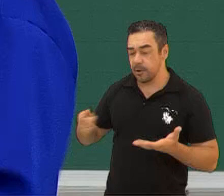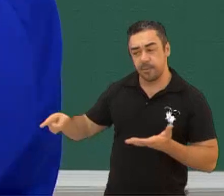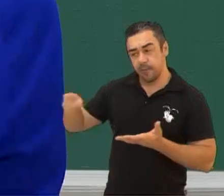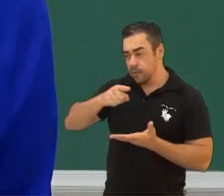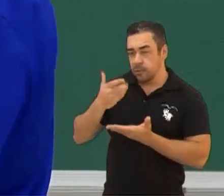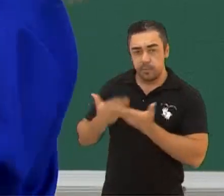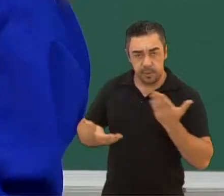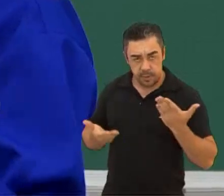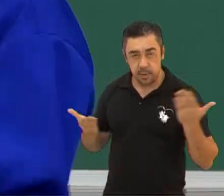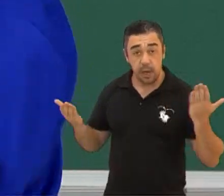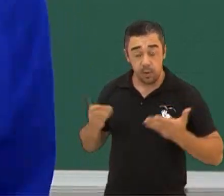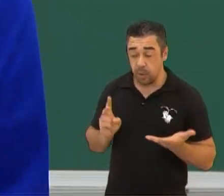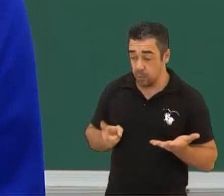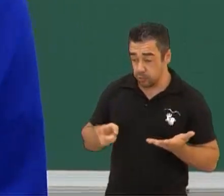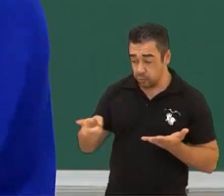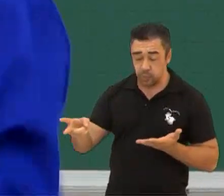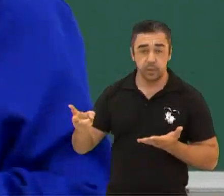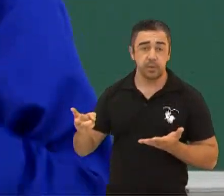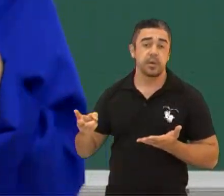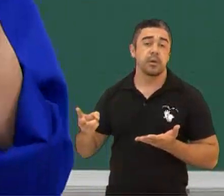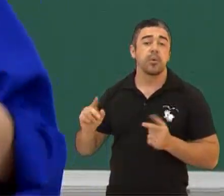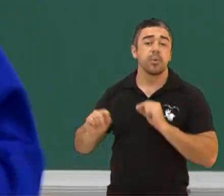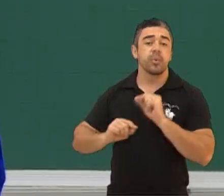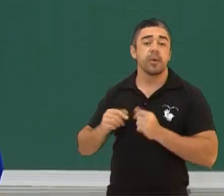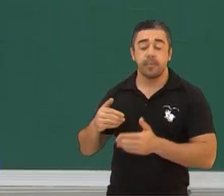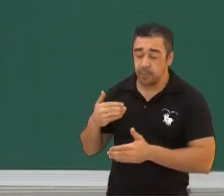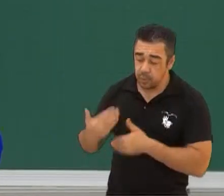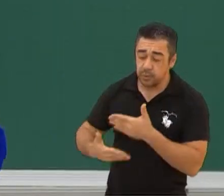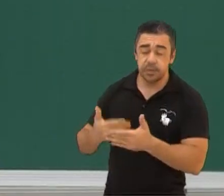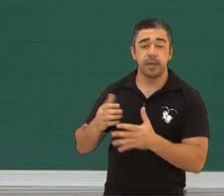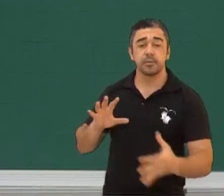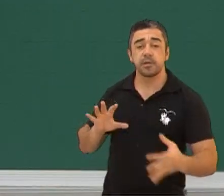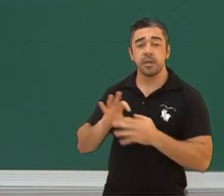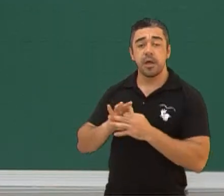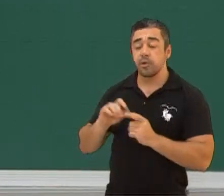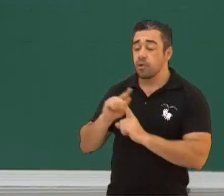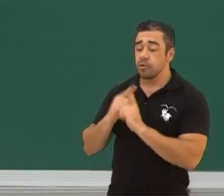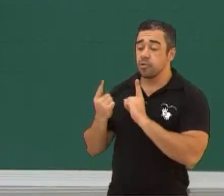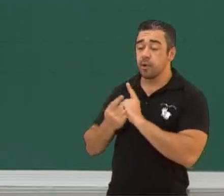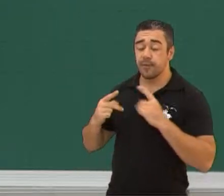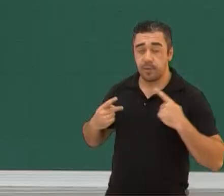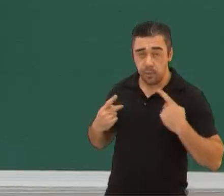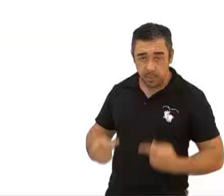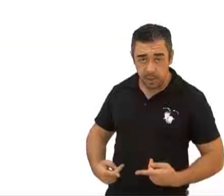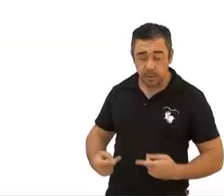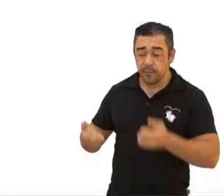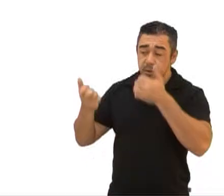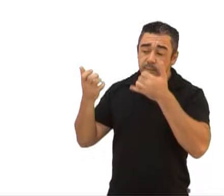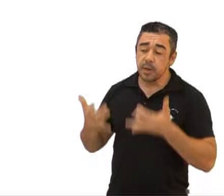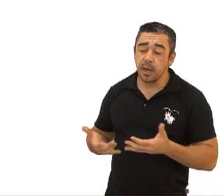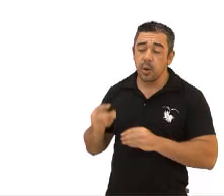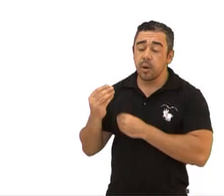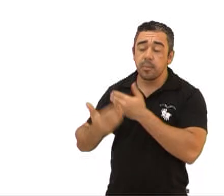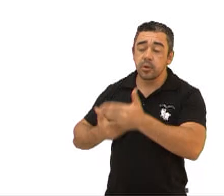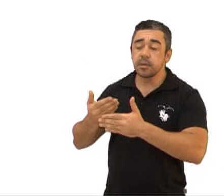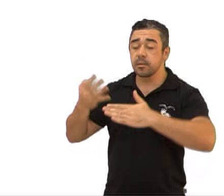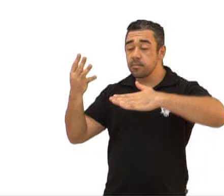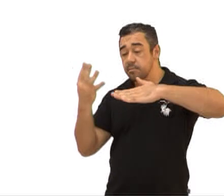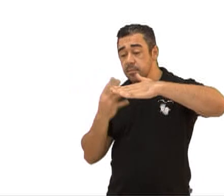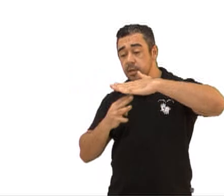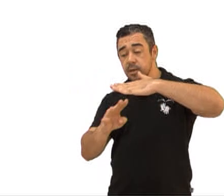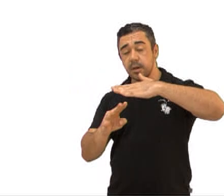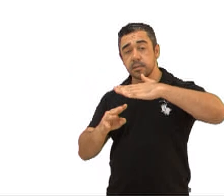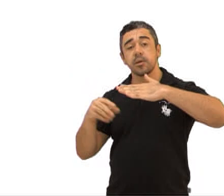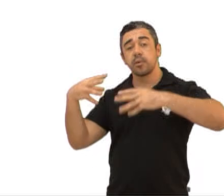se percam. E na continuação, agora entramos num processo mais ligado à geografia humana. Nós vamos falar então do processo migratório do